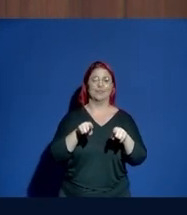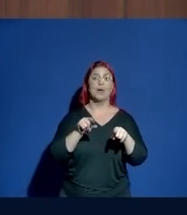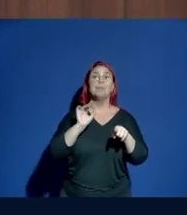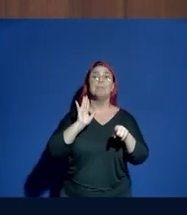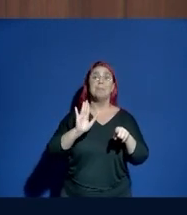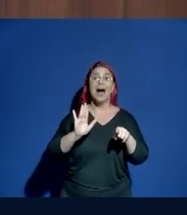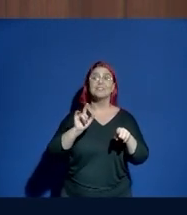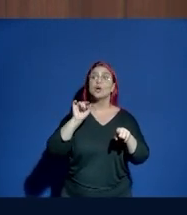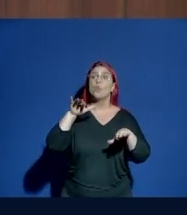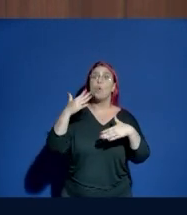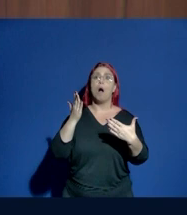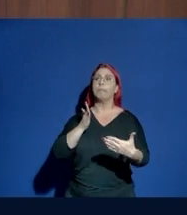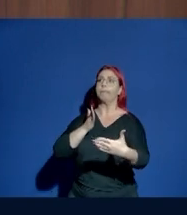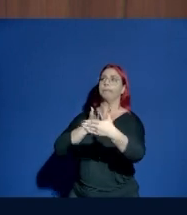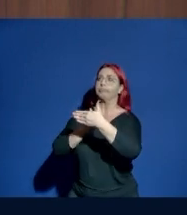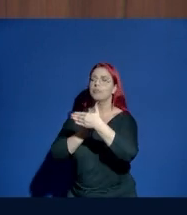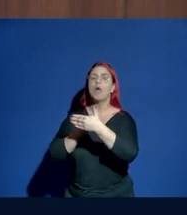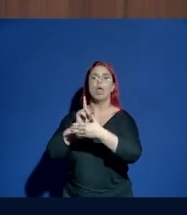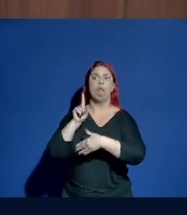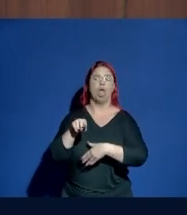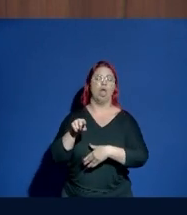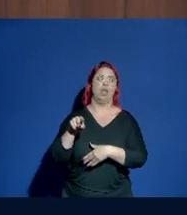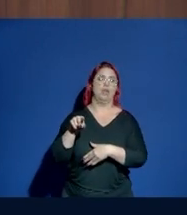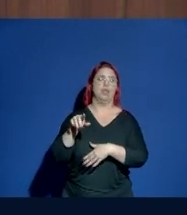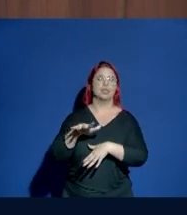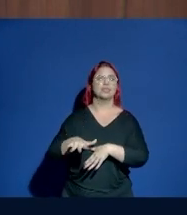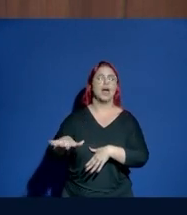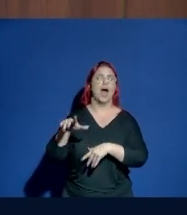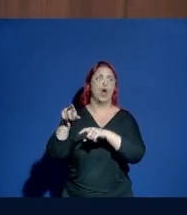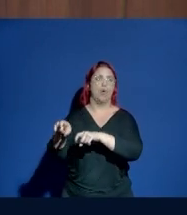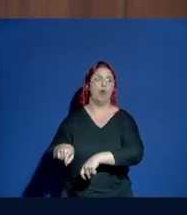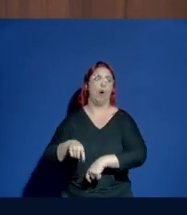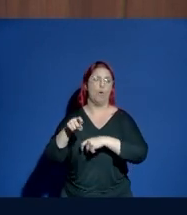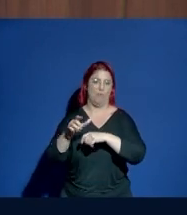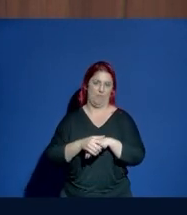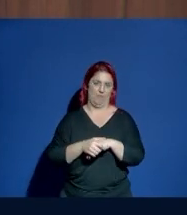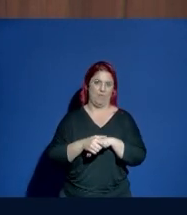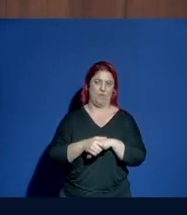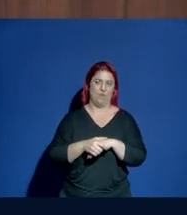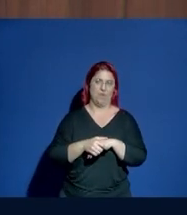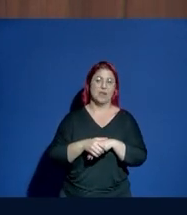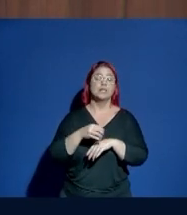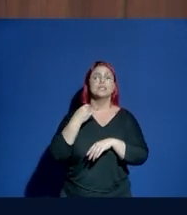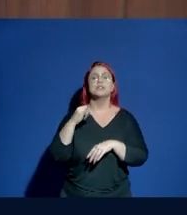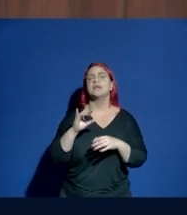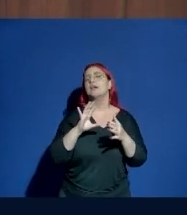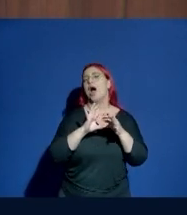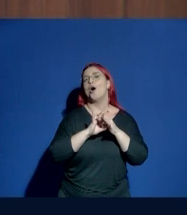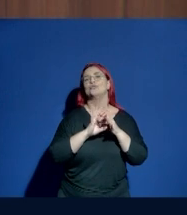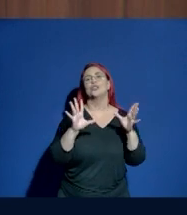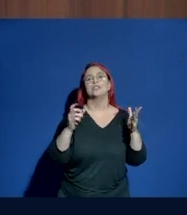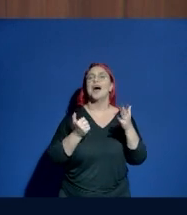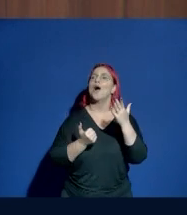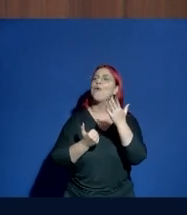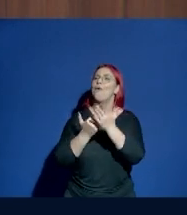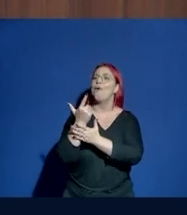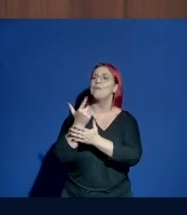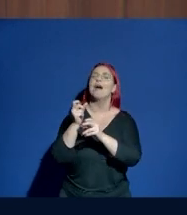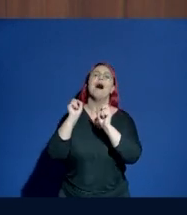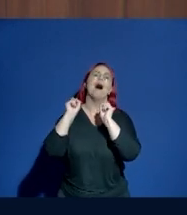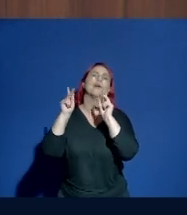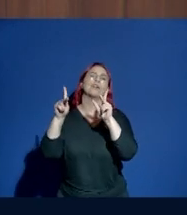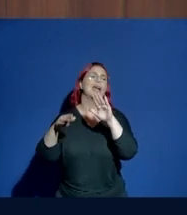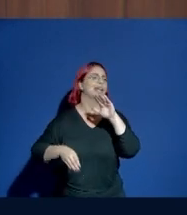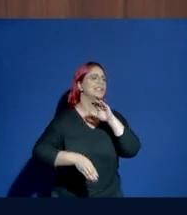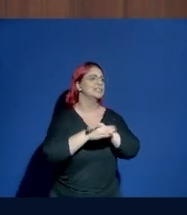é o setor Rural a hora que eles querem fazer aqui autorizar compras de governo aí quer entrar no SUS para